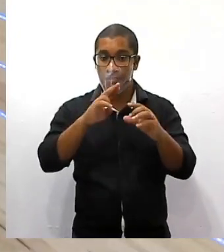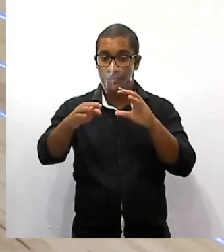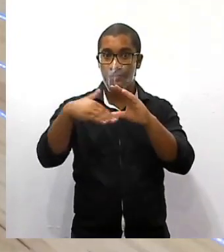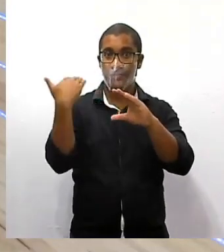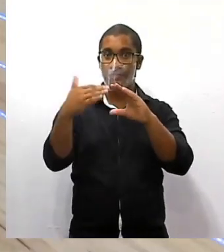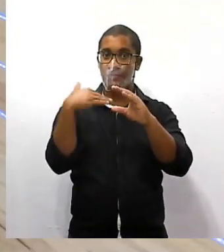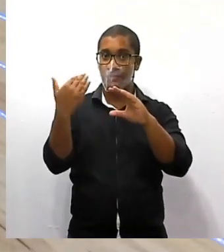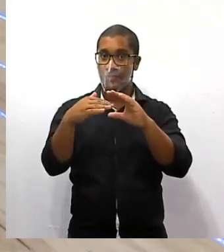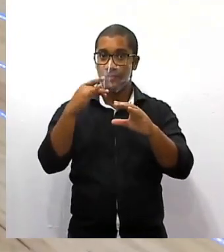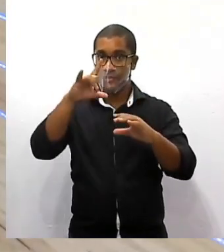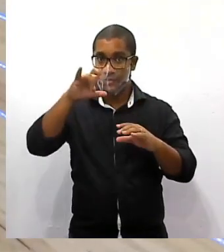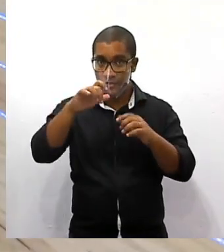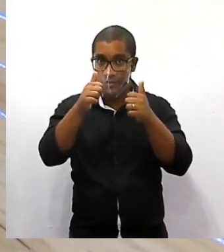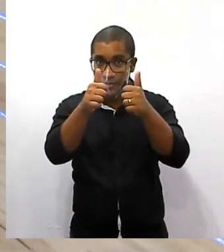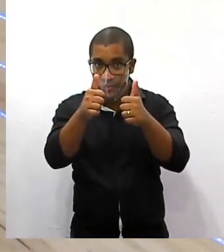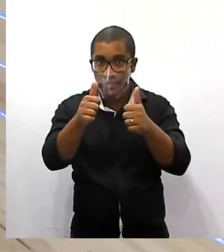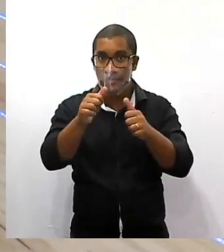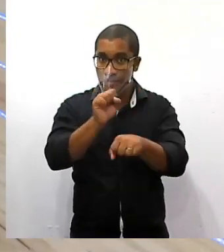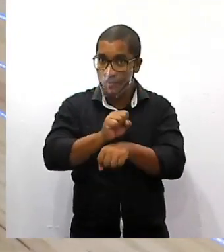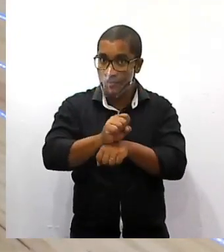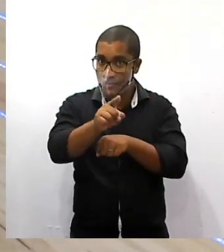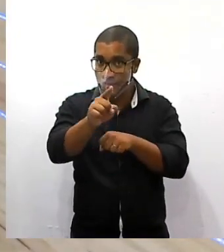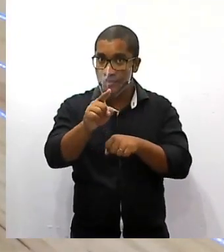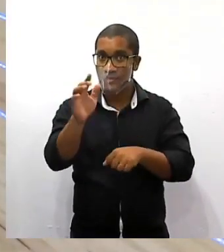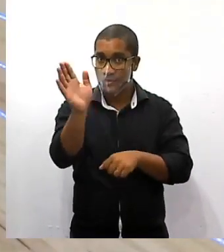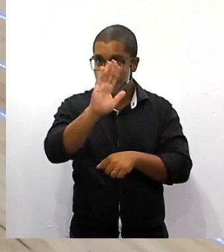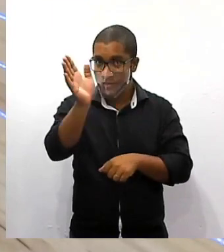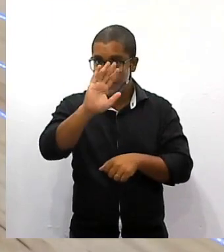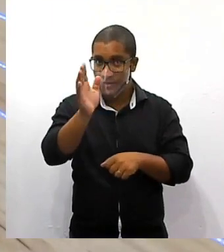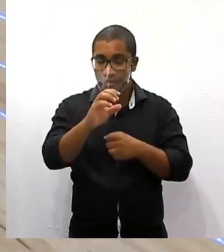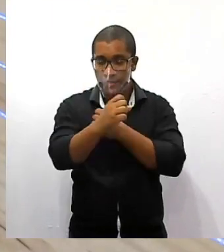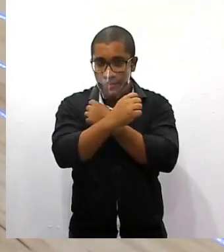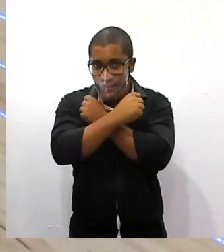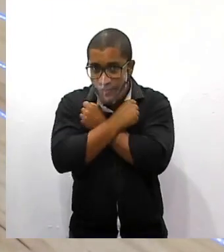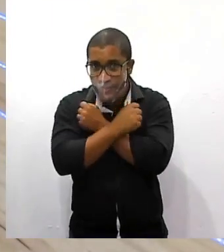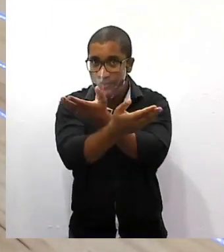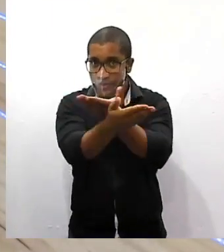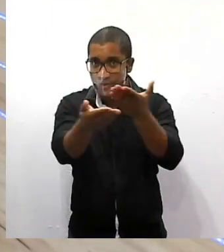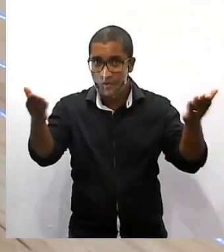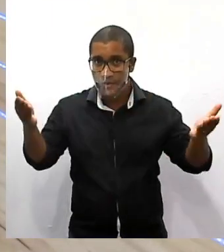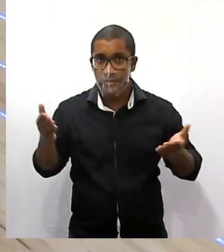questão pelo meu Instagram. Aguardo você até o nosso próximo encontro. Grande abraço, fica com